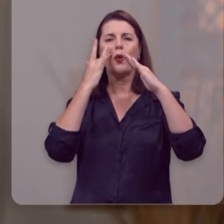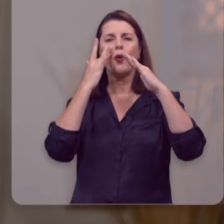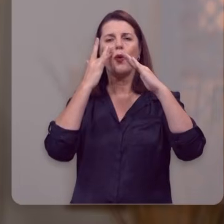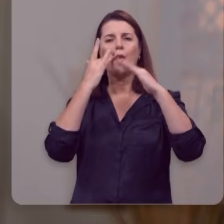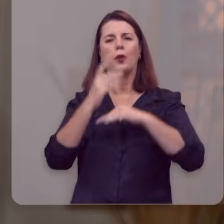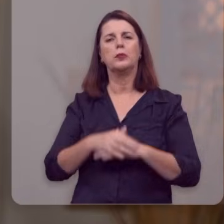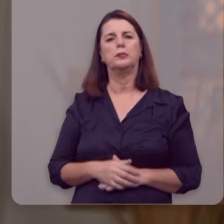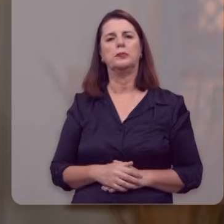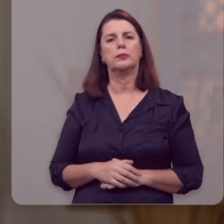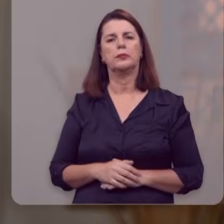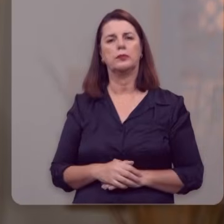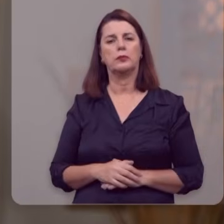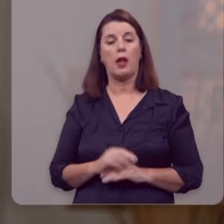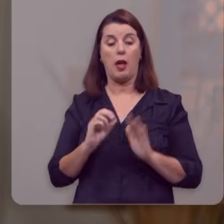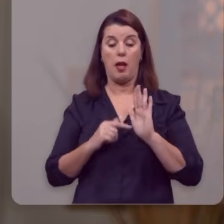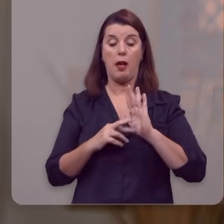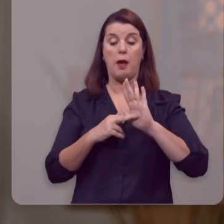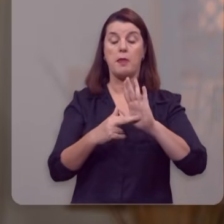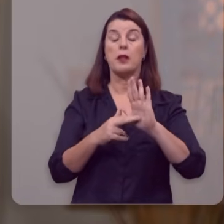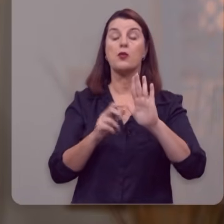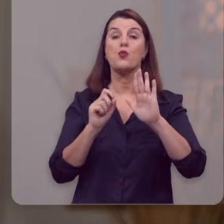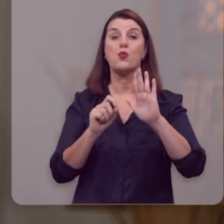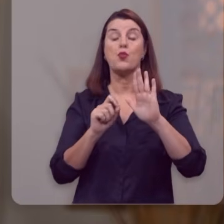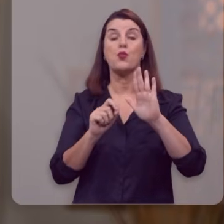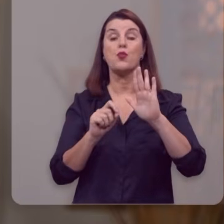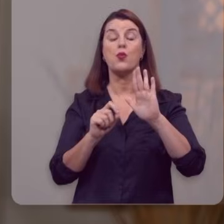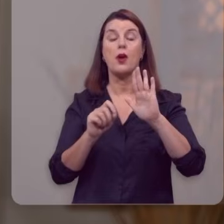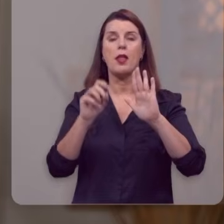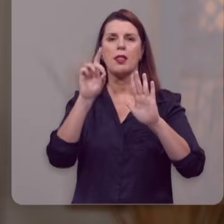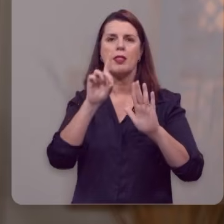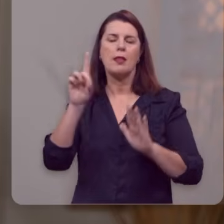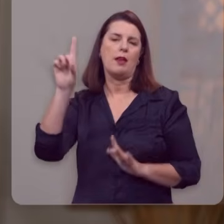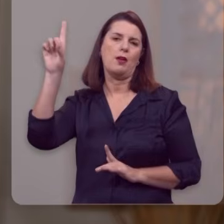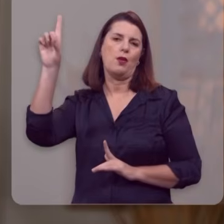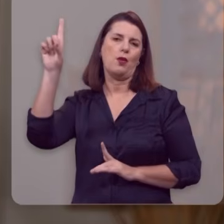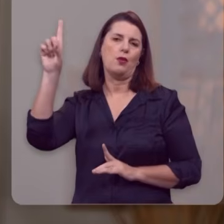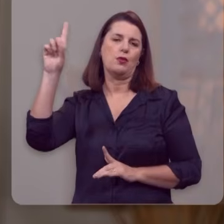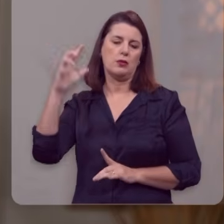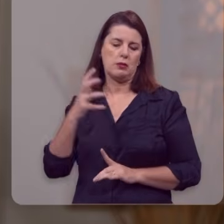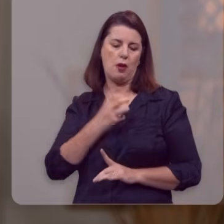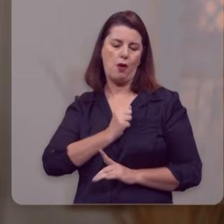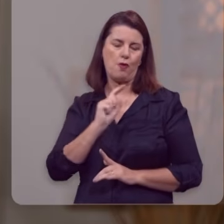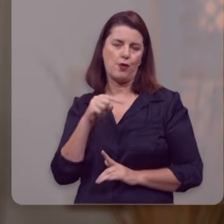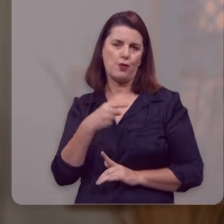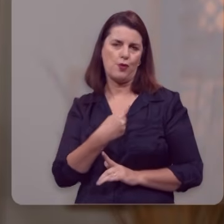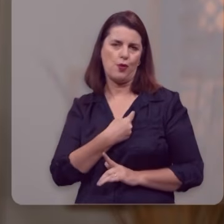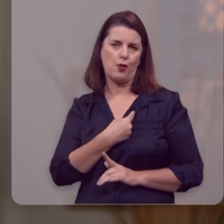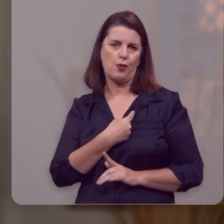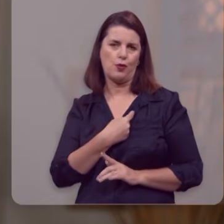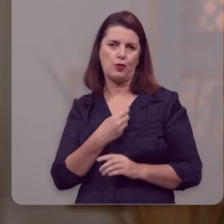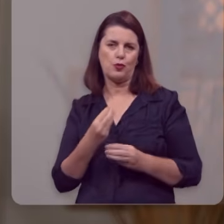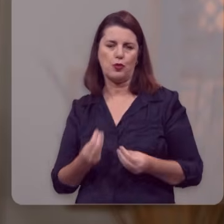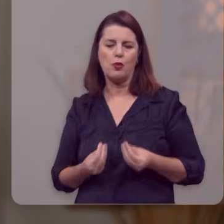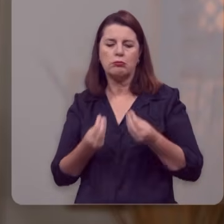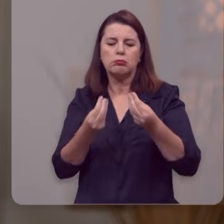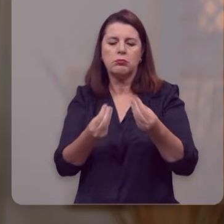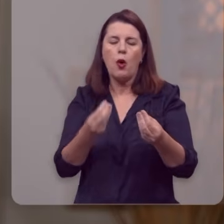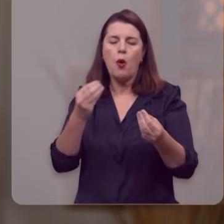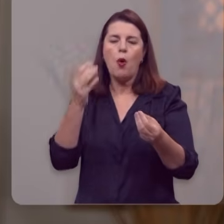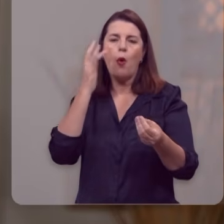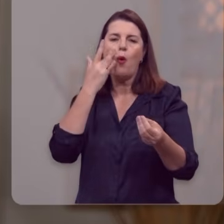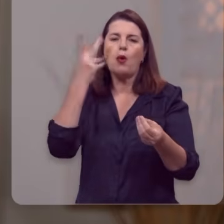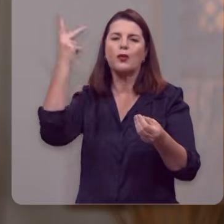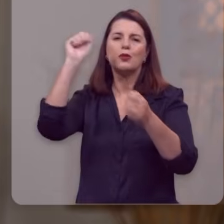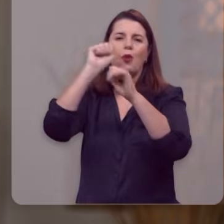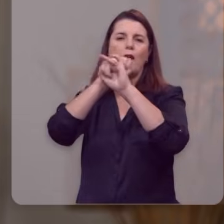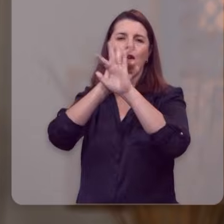puro. Isso representa que Deus nos salva, nos cobre com o ouro da sua